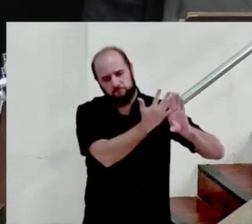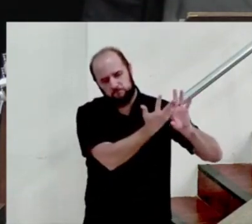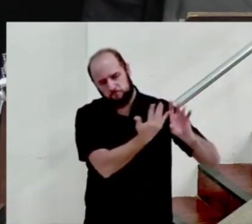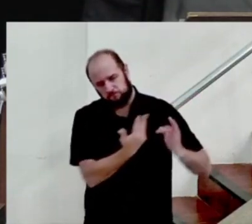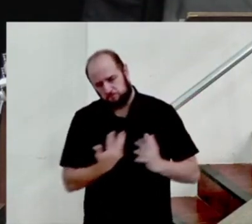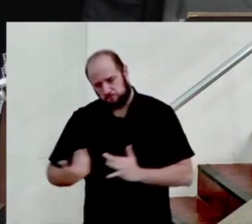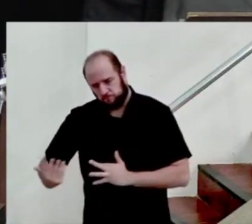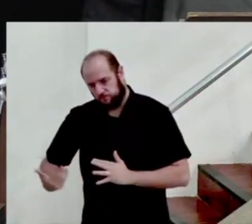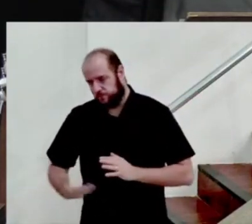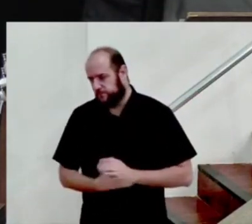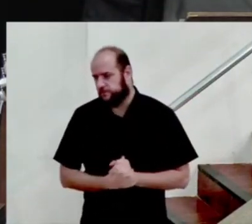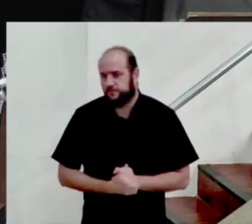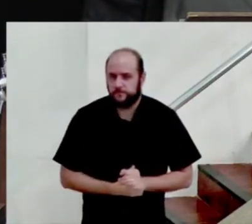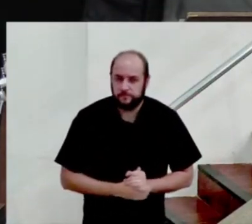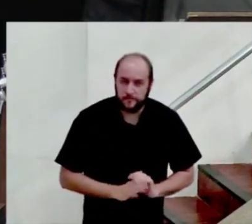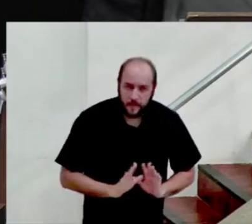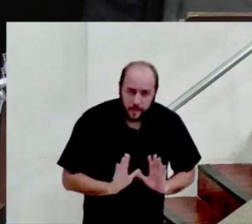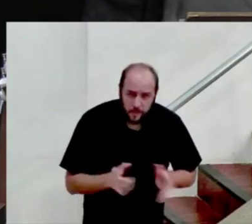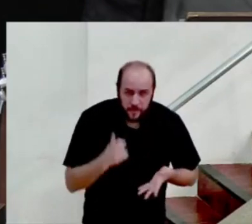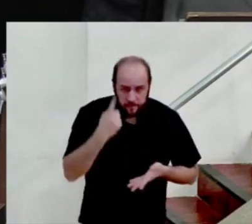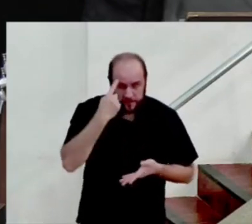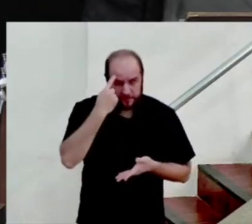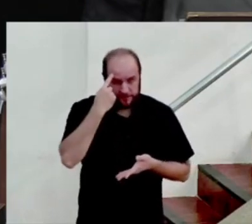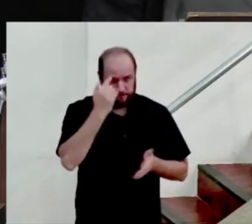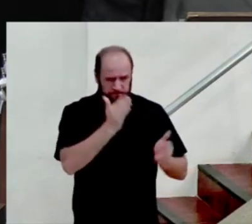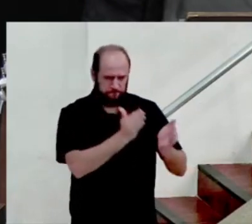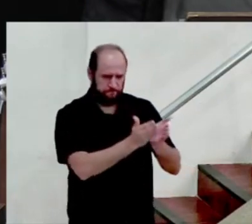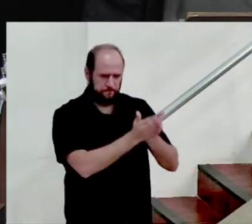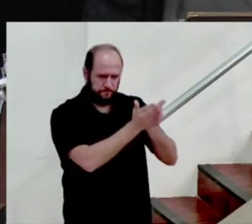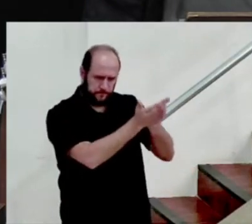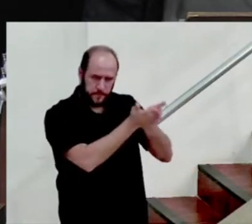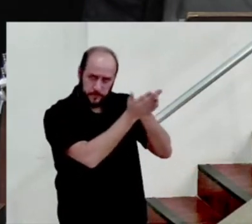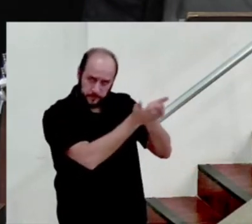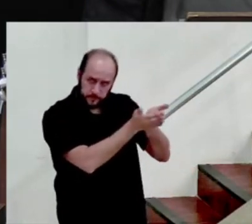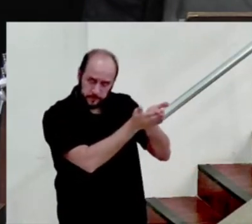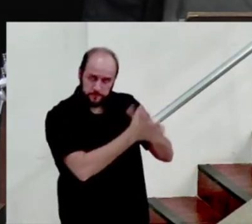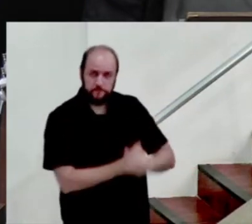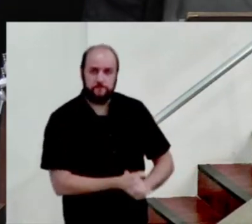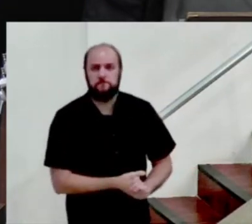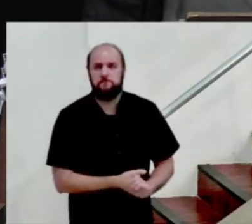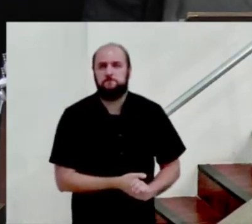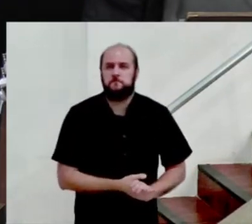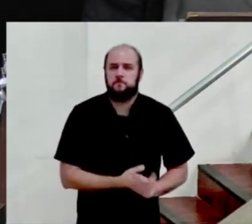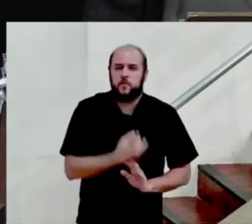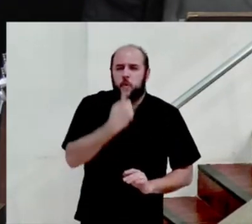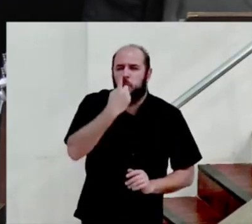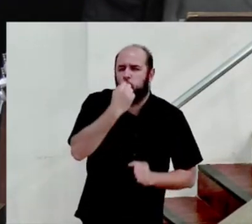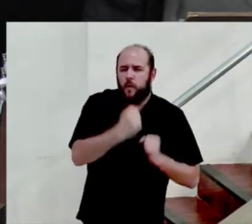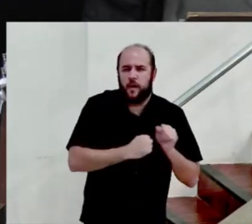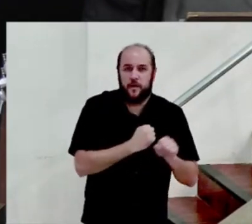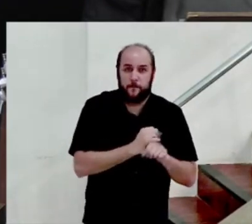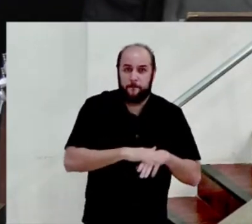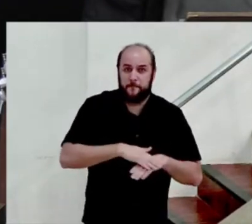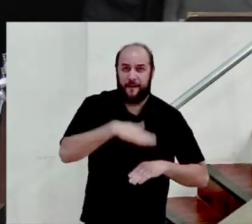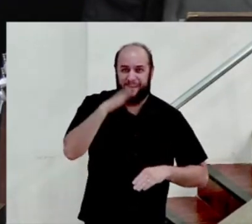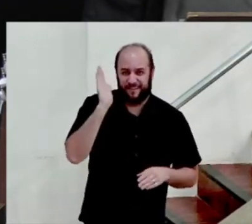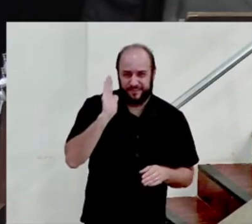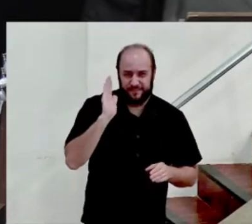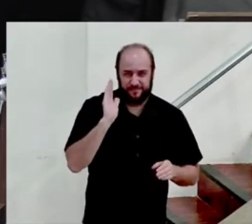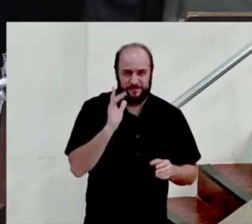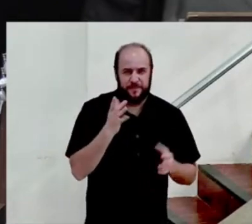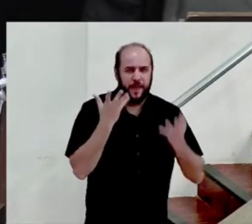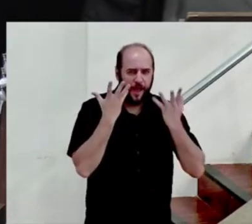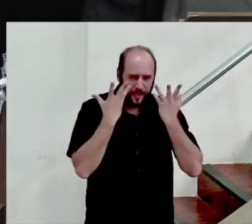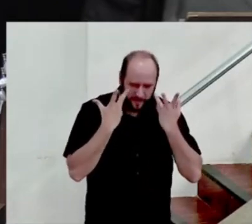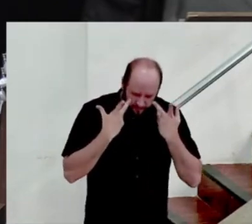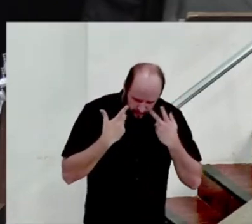Agora pensa em uma arca durante mais de um ano, repleta de